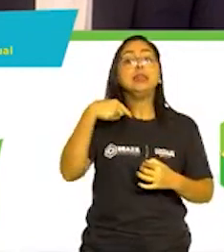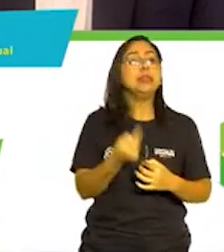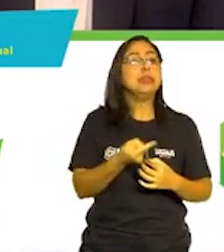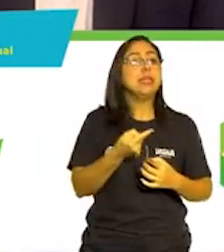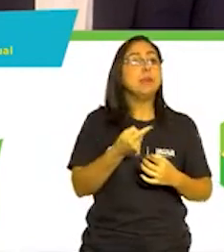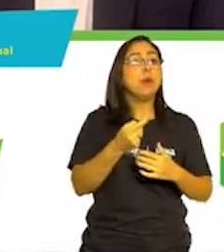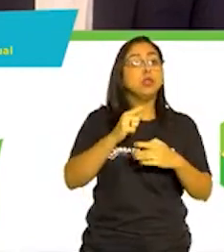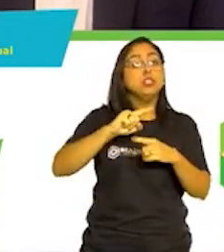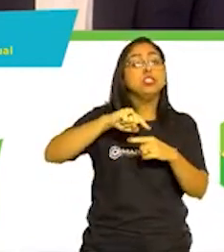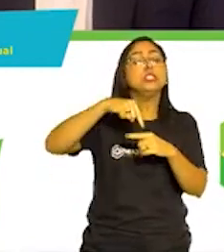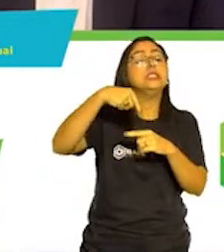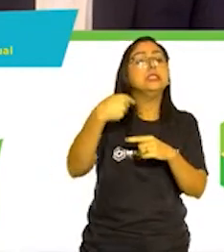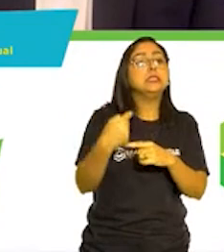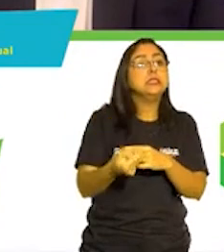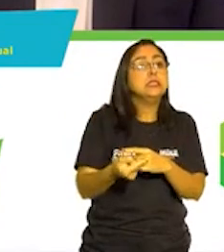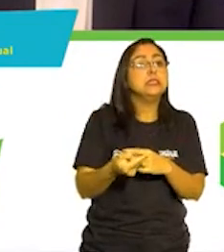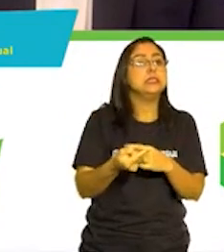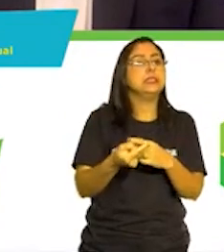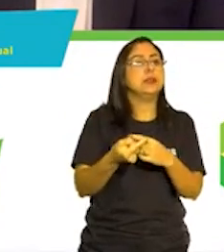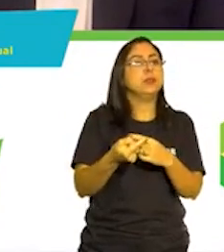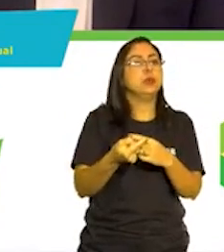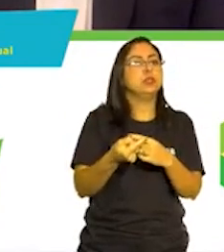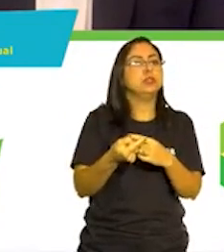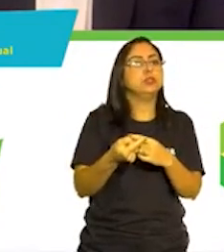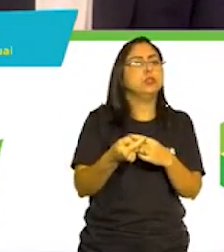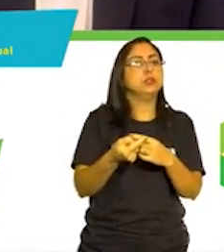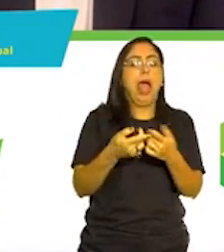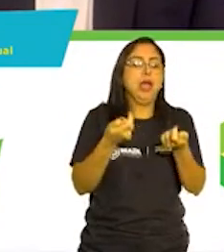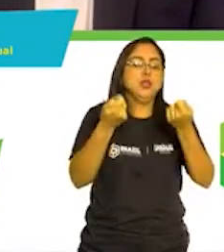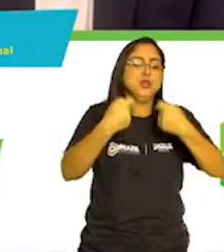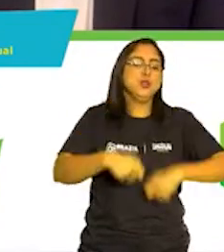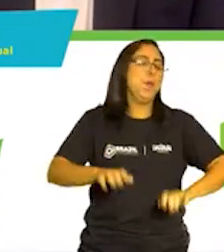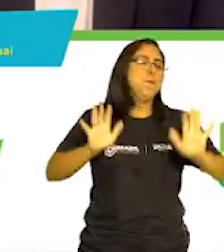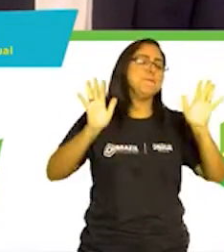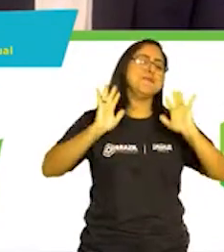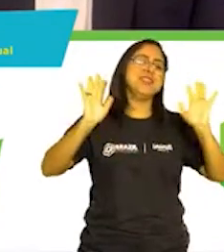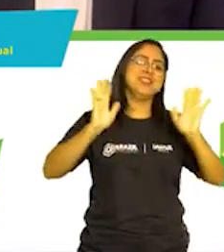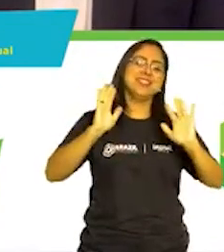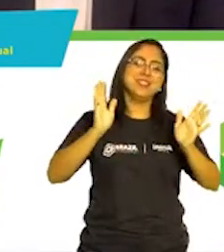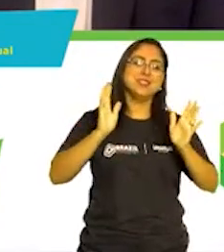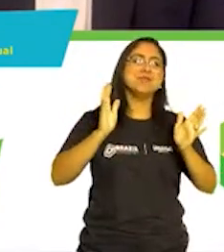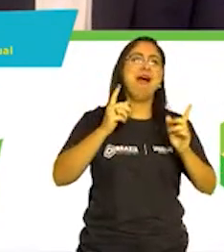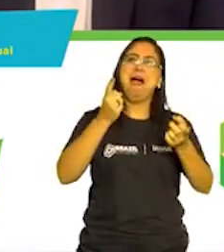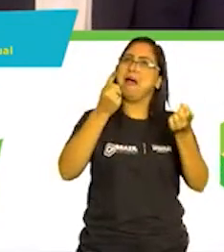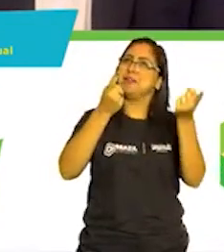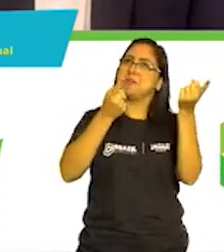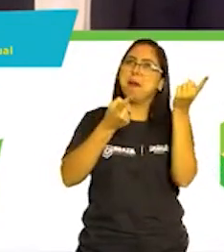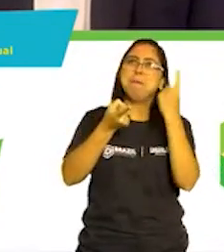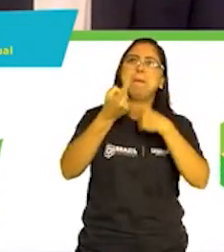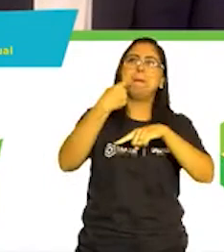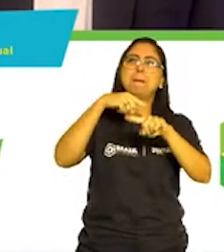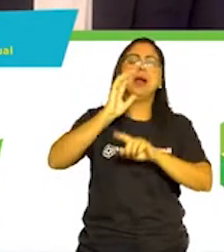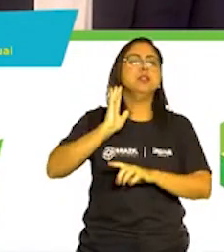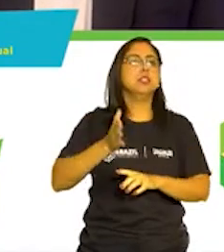quer sair da Bolsa Família não é verdade, as pessoas querem progredir. Né? Então, as entradas, saídas e metas e